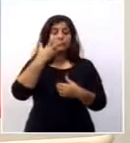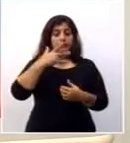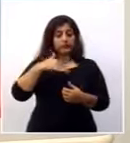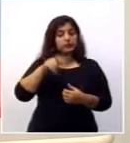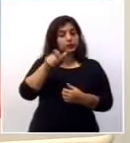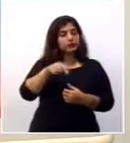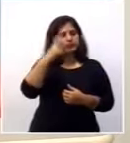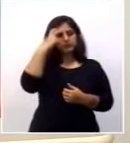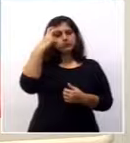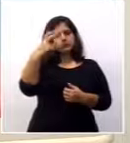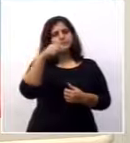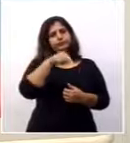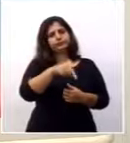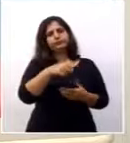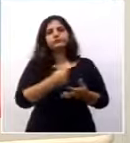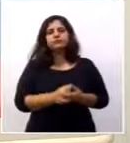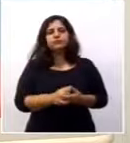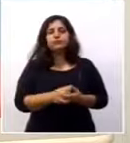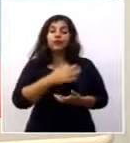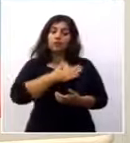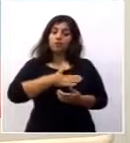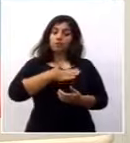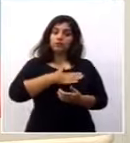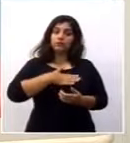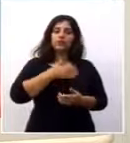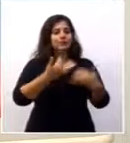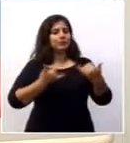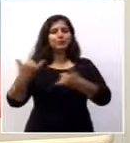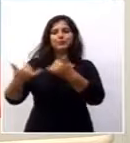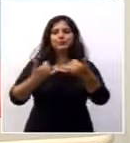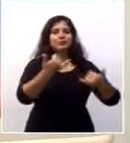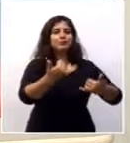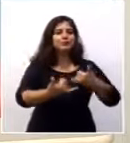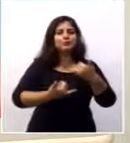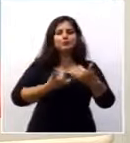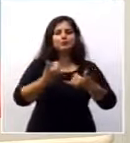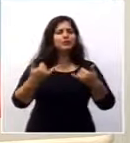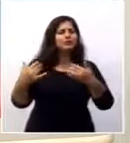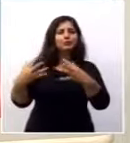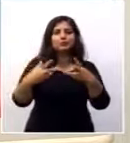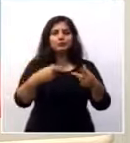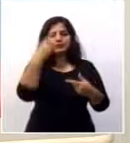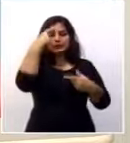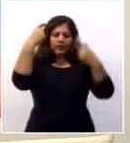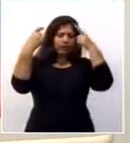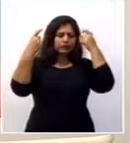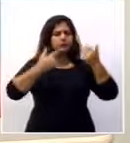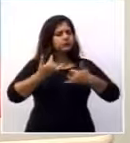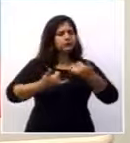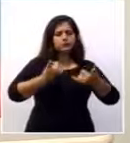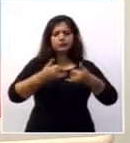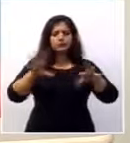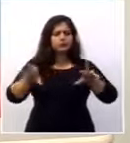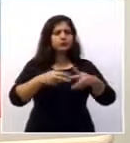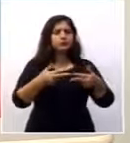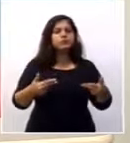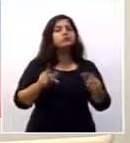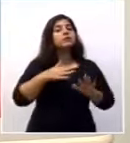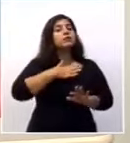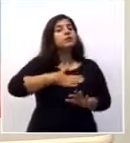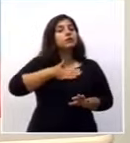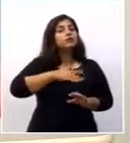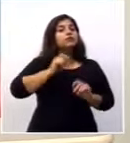criança muito inteligente, gostava muito de brincar, pegava tudo ele criava para brincar, né? E